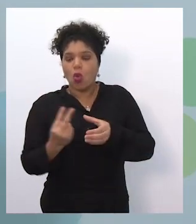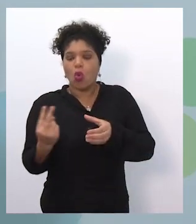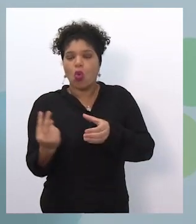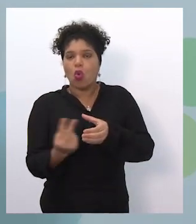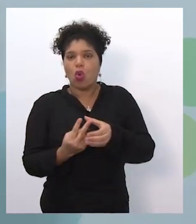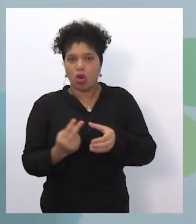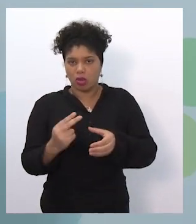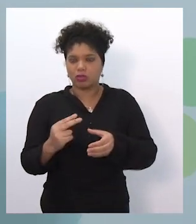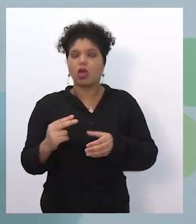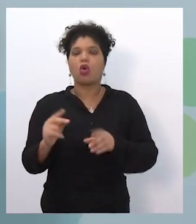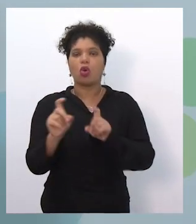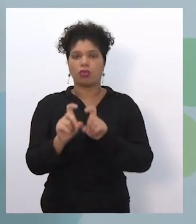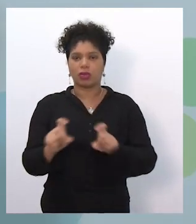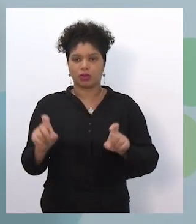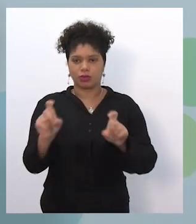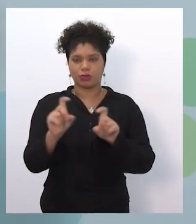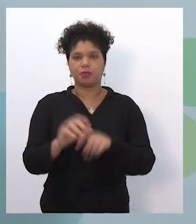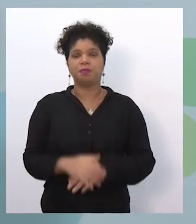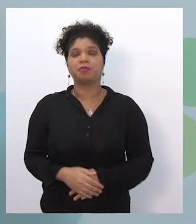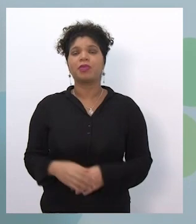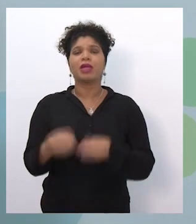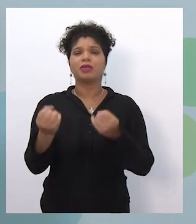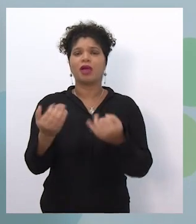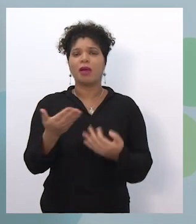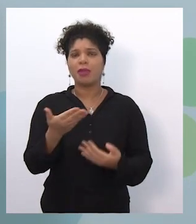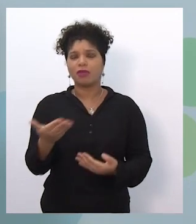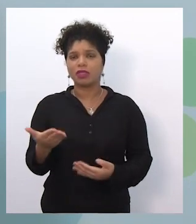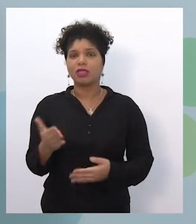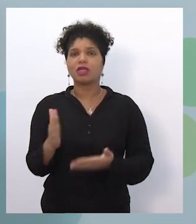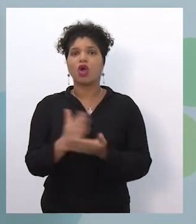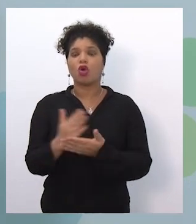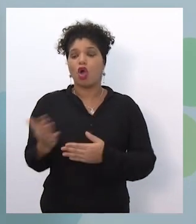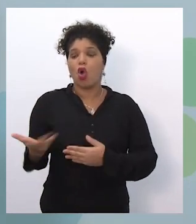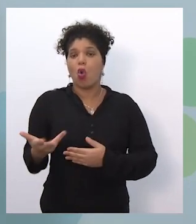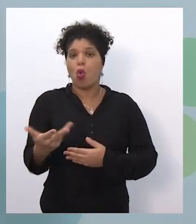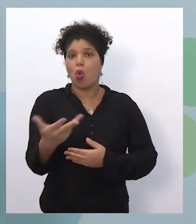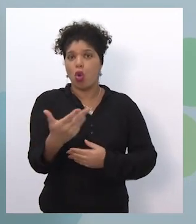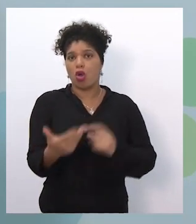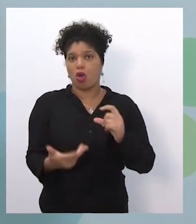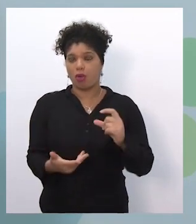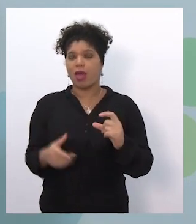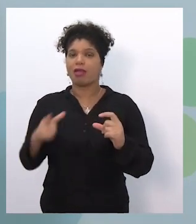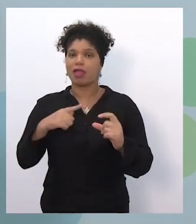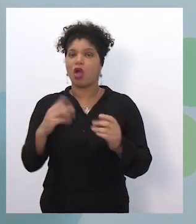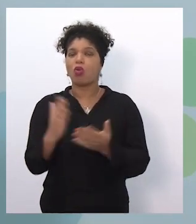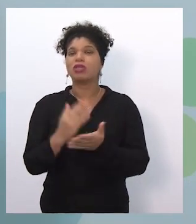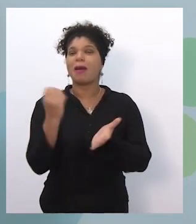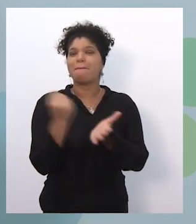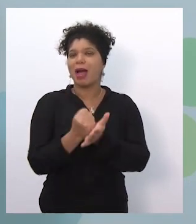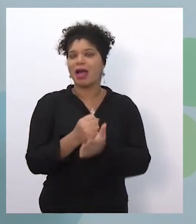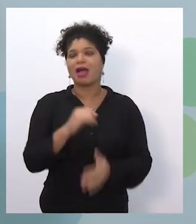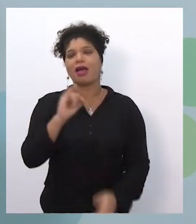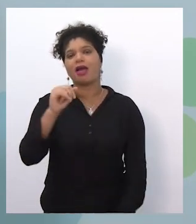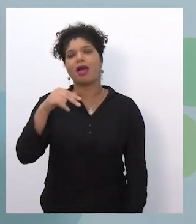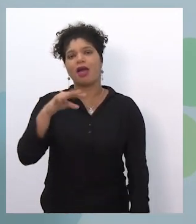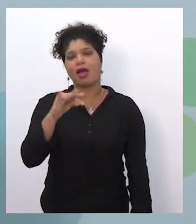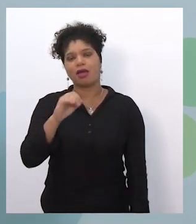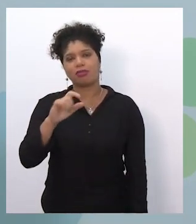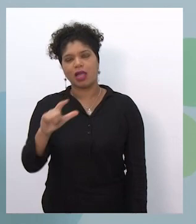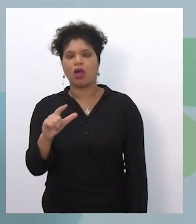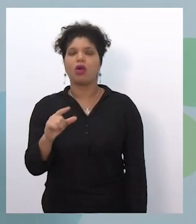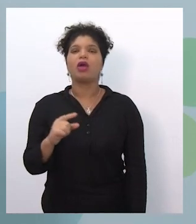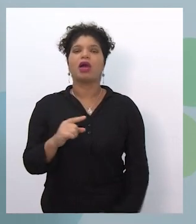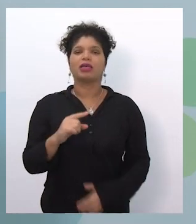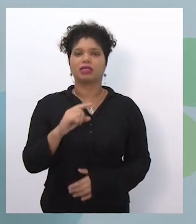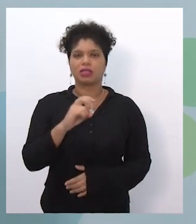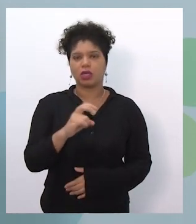Então, os processadores que a gente vai falar para vocês hoje, a gente vai falar um pouquinho da Intel, né, da linha i3, i5, i7 até